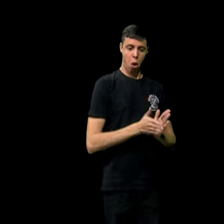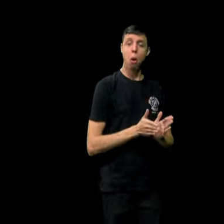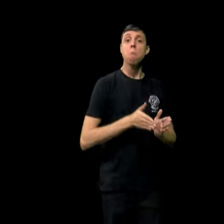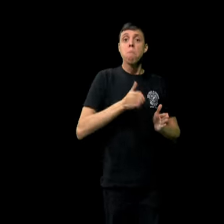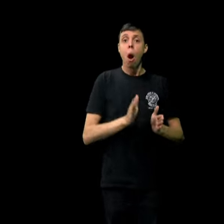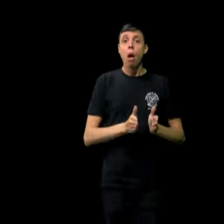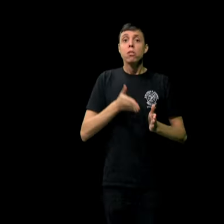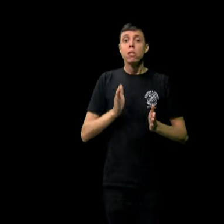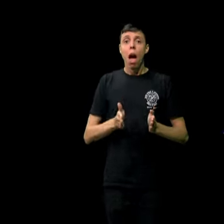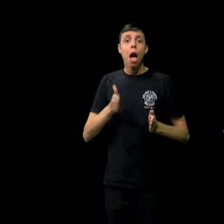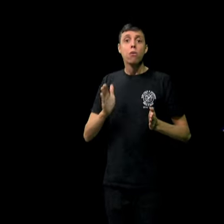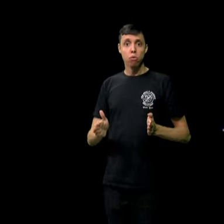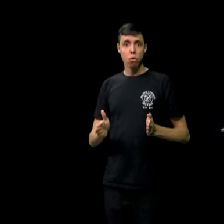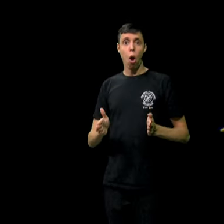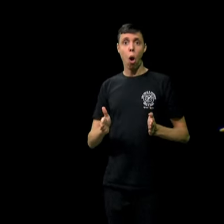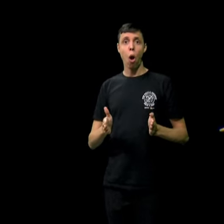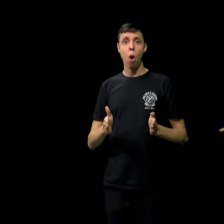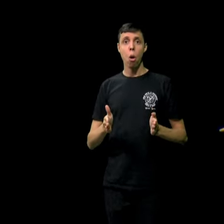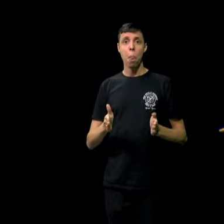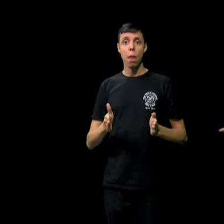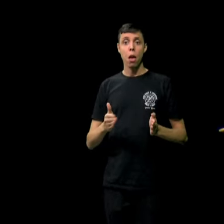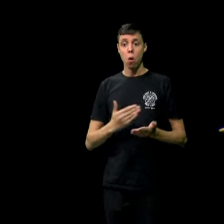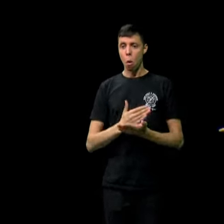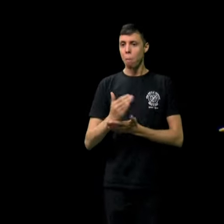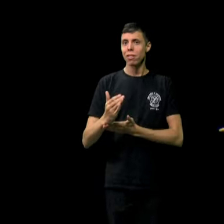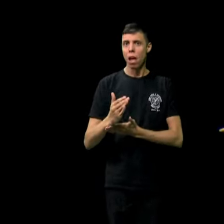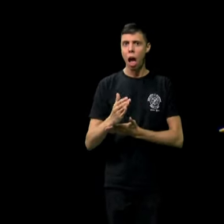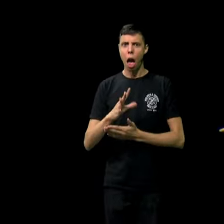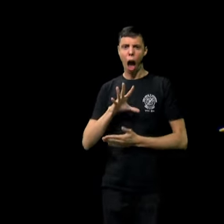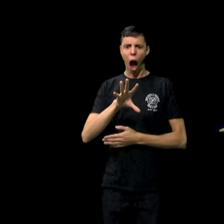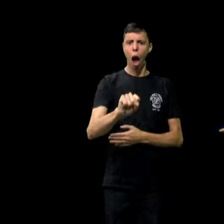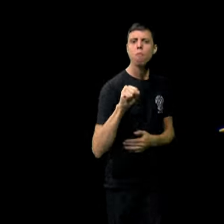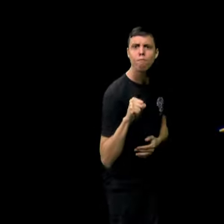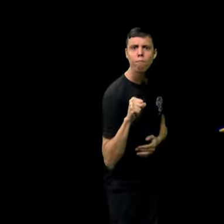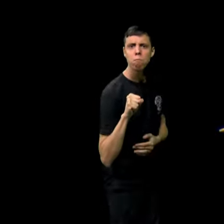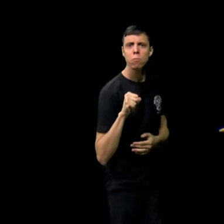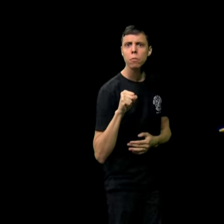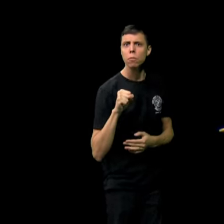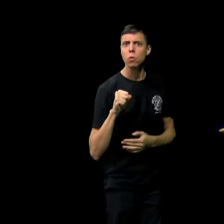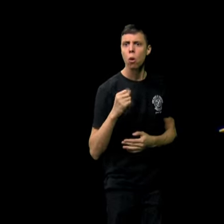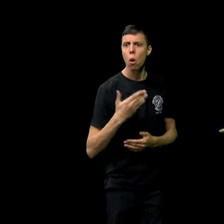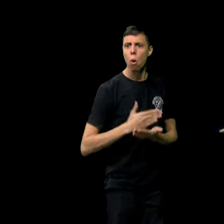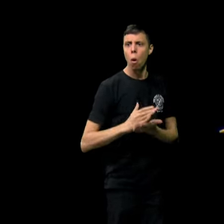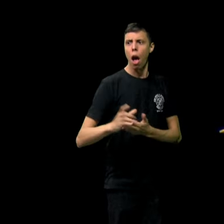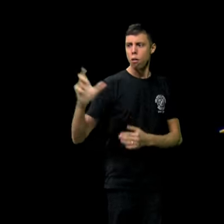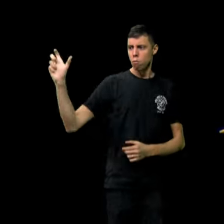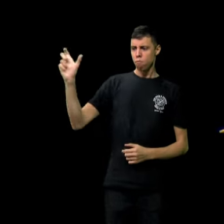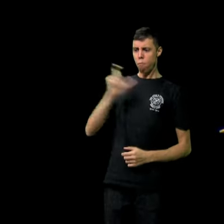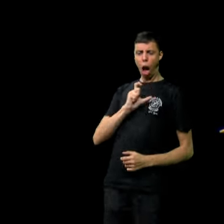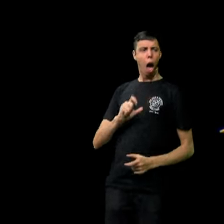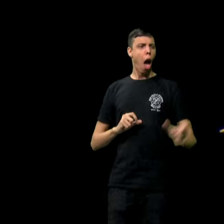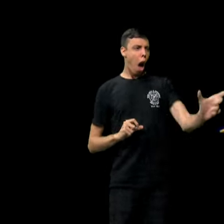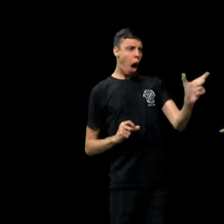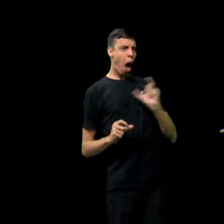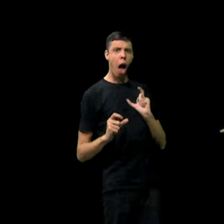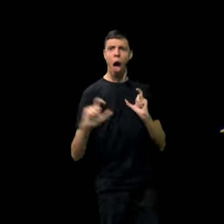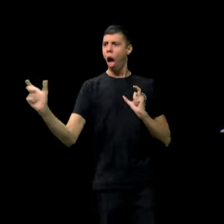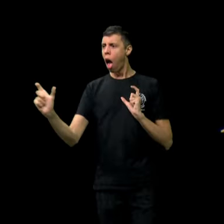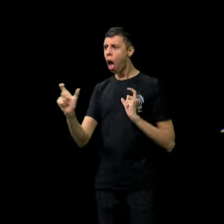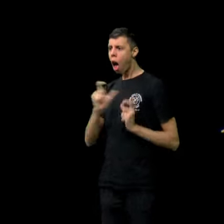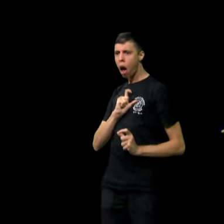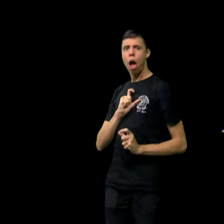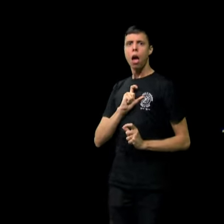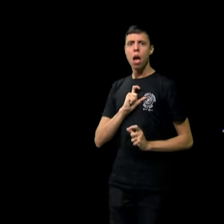quando você está no processo de formação para alcançar, vai vir as vozes a lutar contra